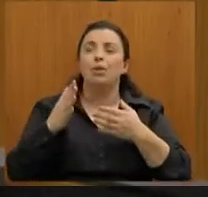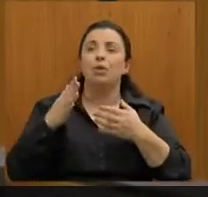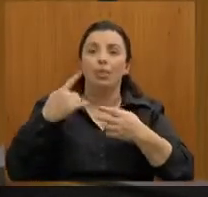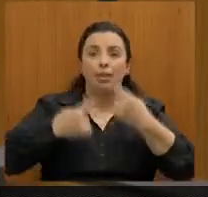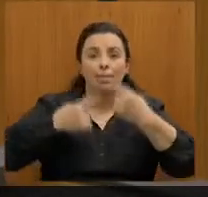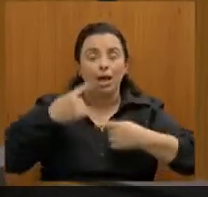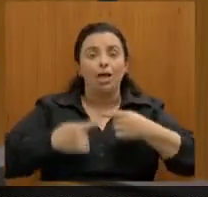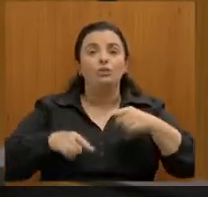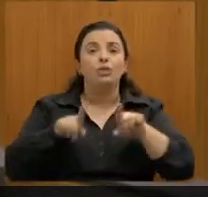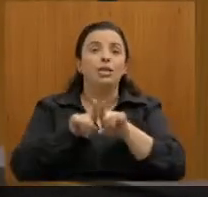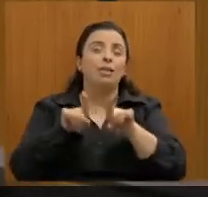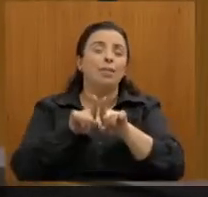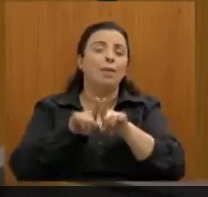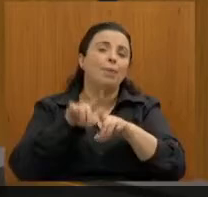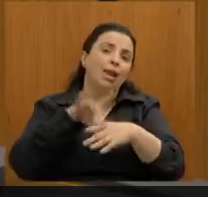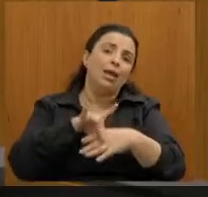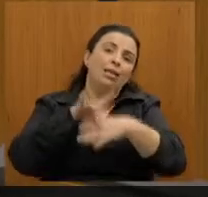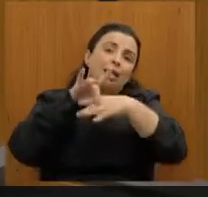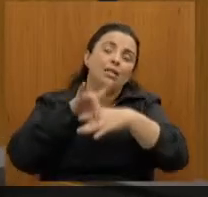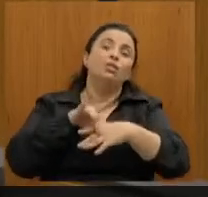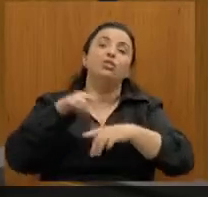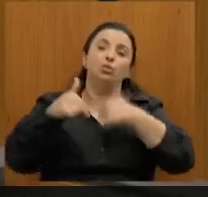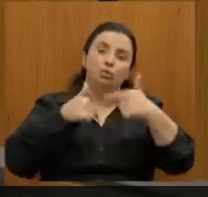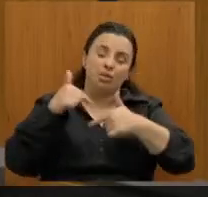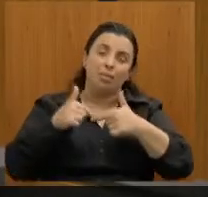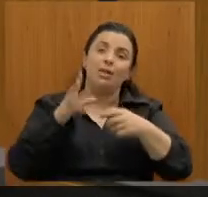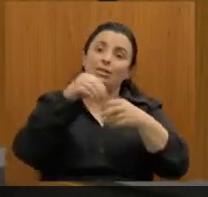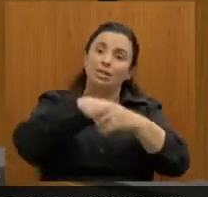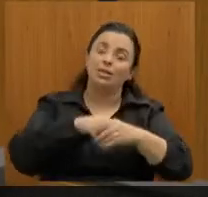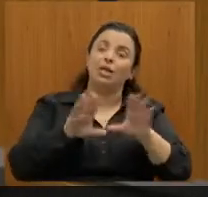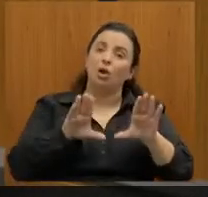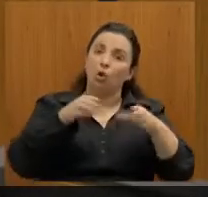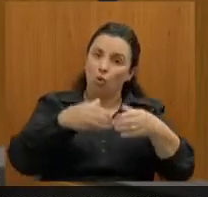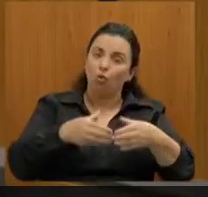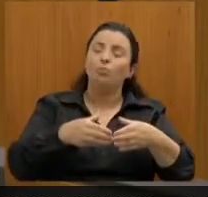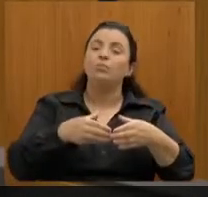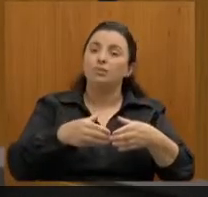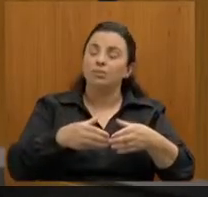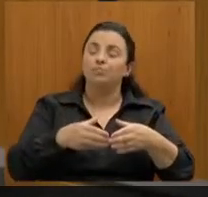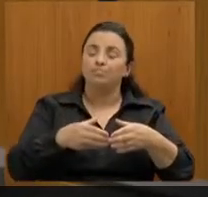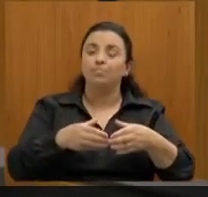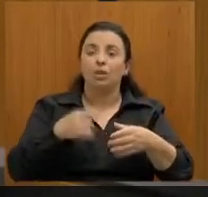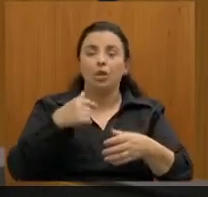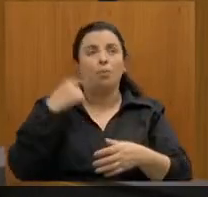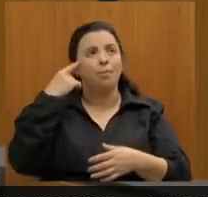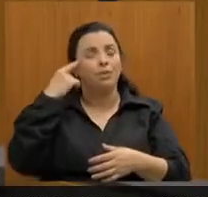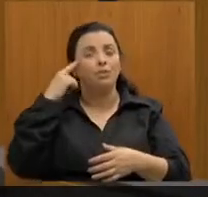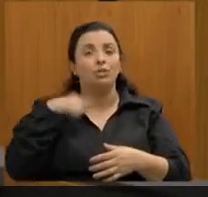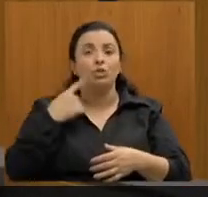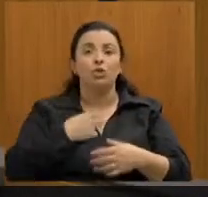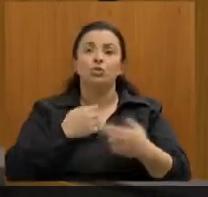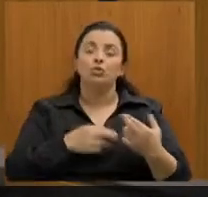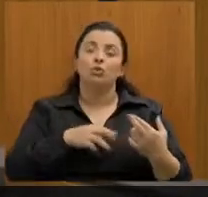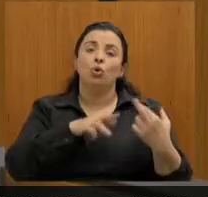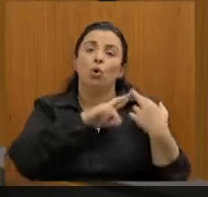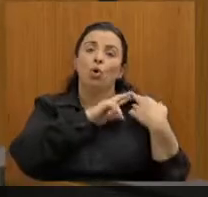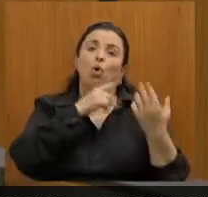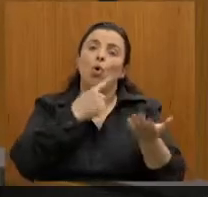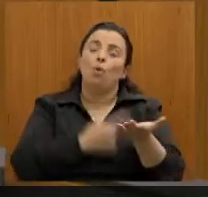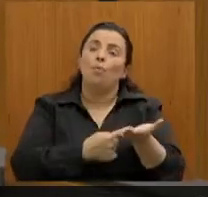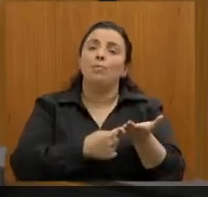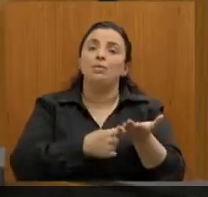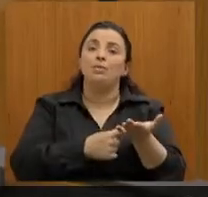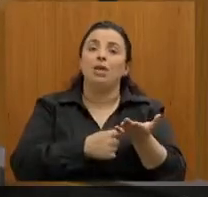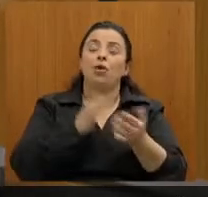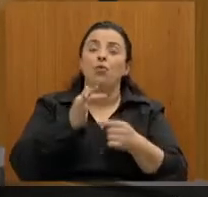dos trabalhos da presidência desta comissão acho que a nossa tarefa é que a próxima legislatura seja um